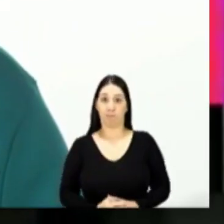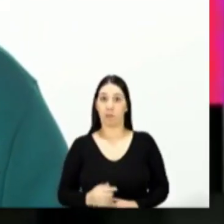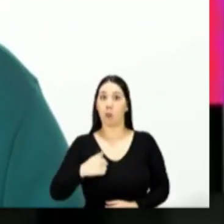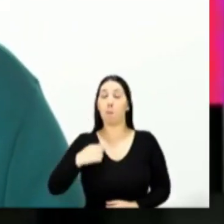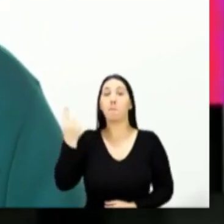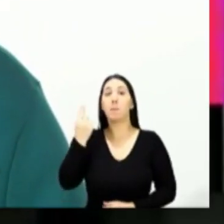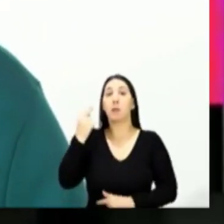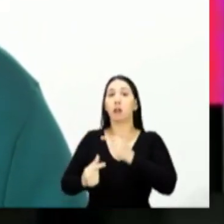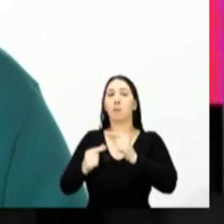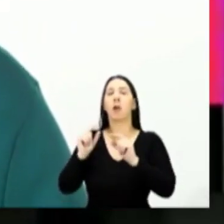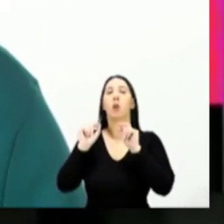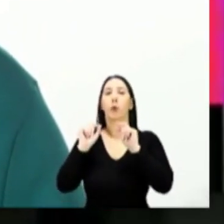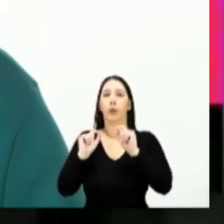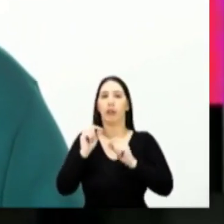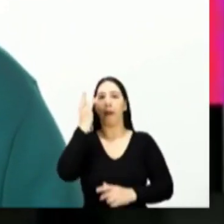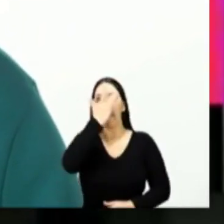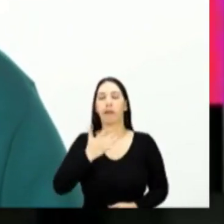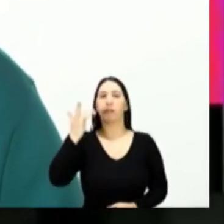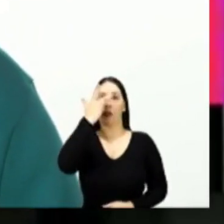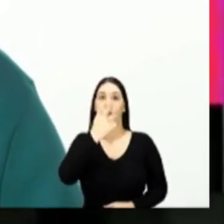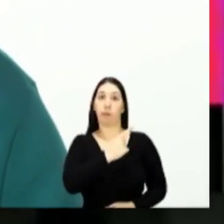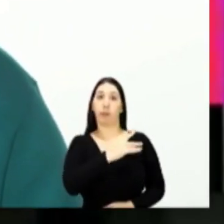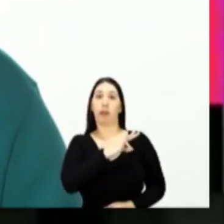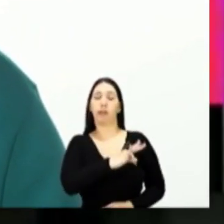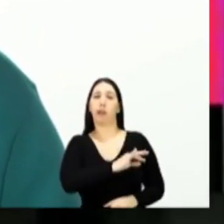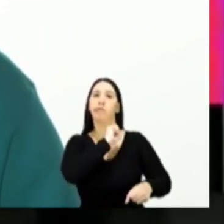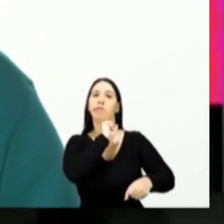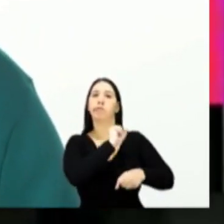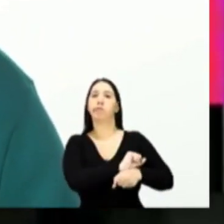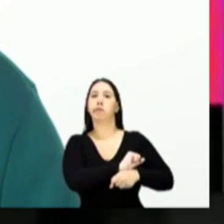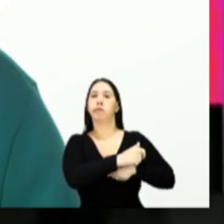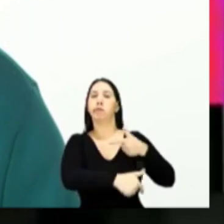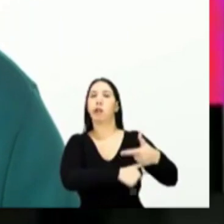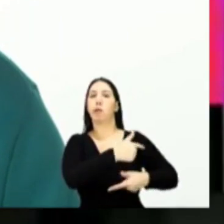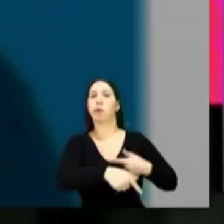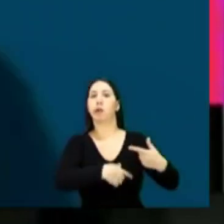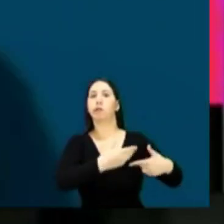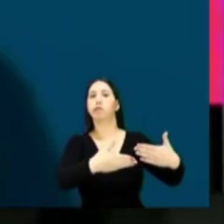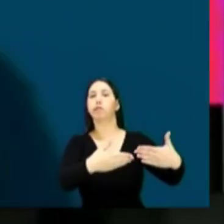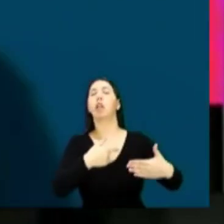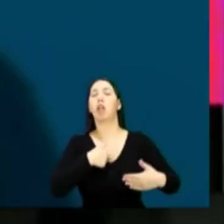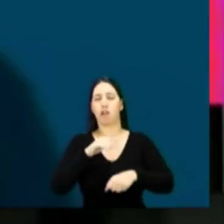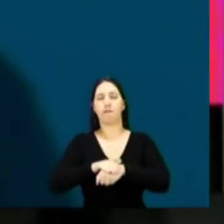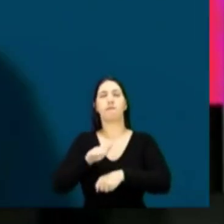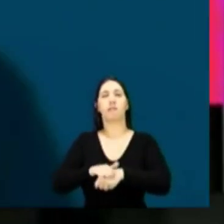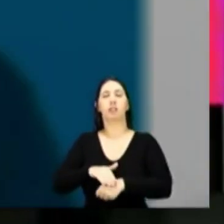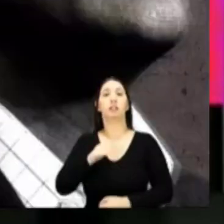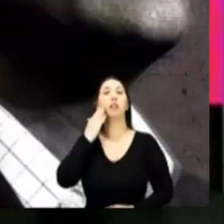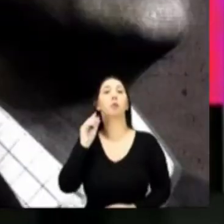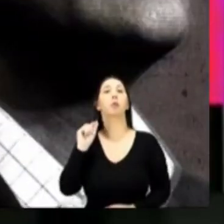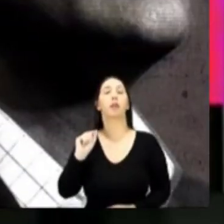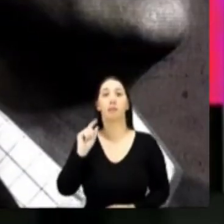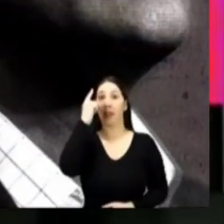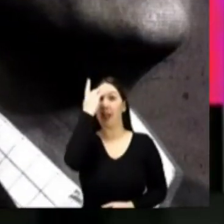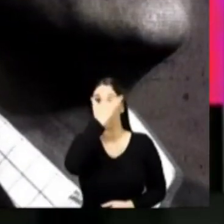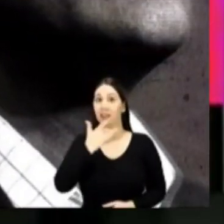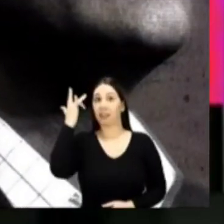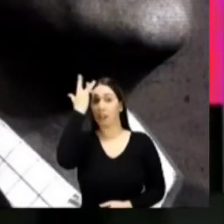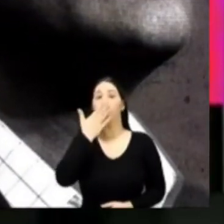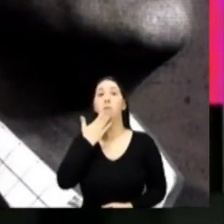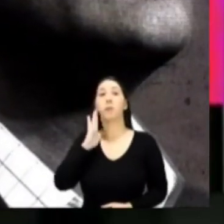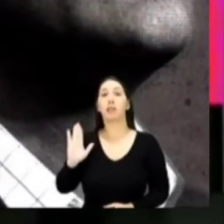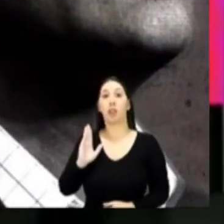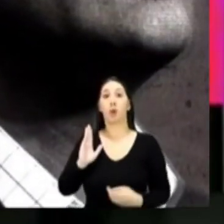que eu tive foi fazer o trabalho que o PT e o Haddad deveriam ter feito e nunca fizeram. E o que eles não fizeram? Haddad